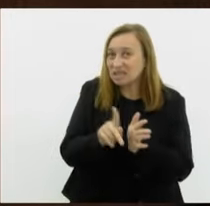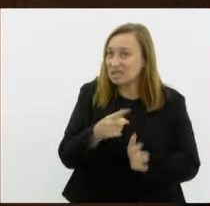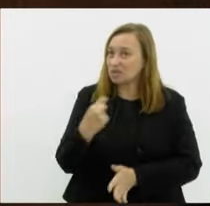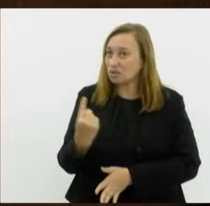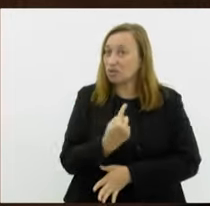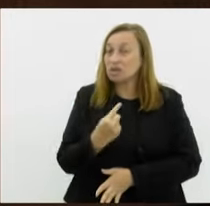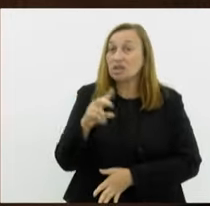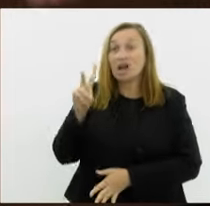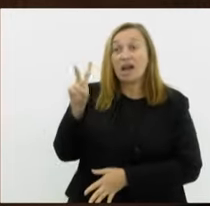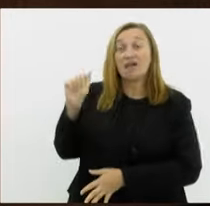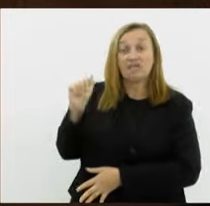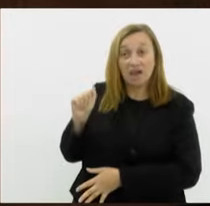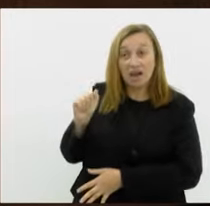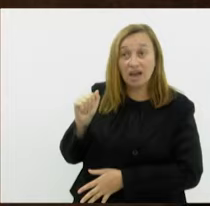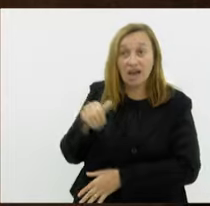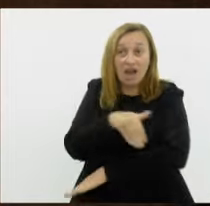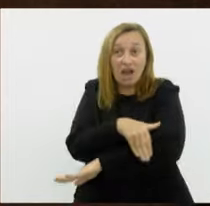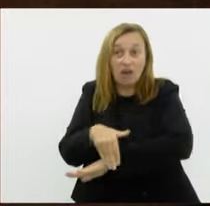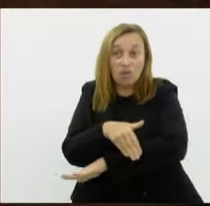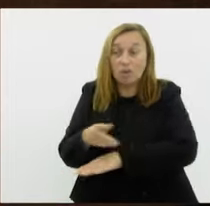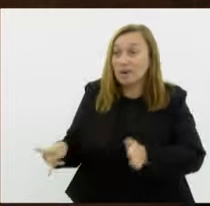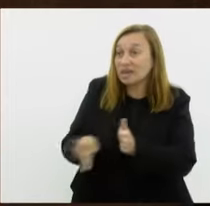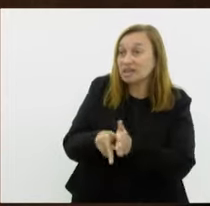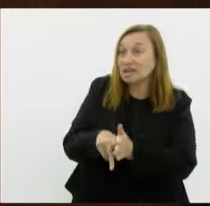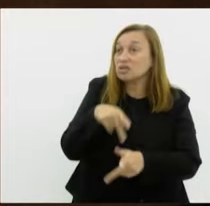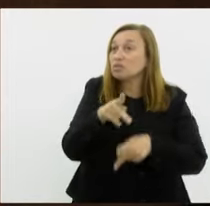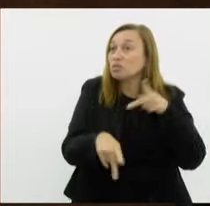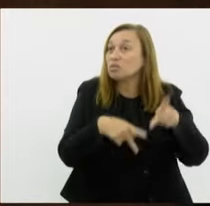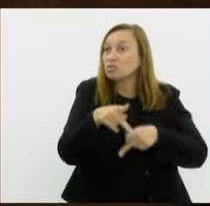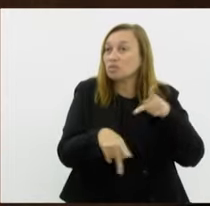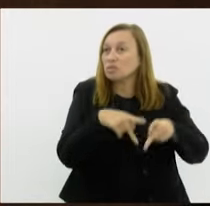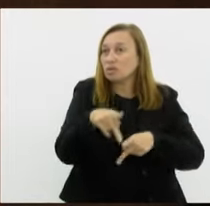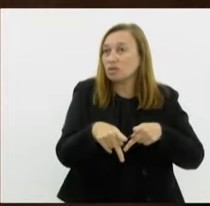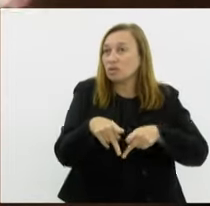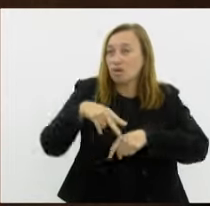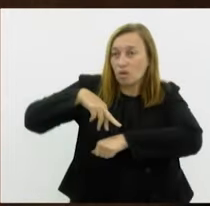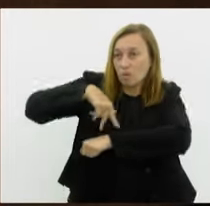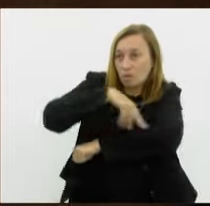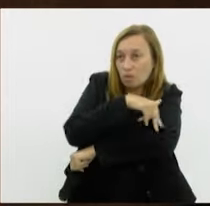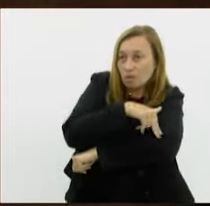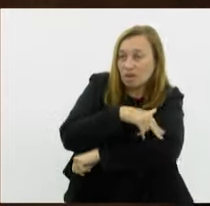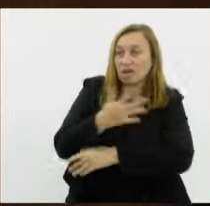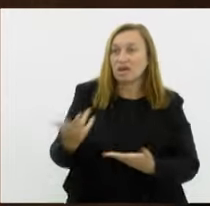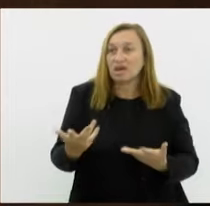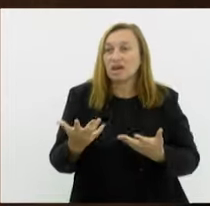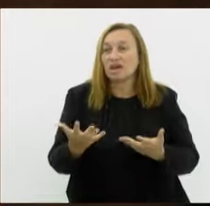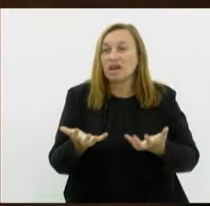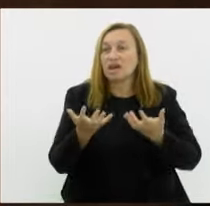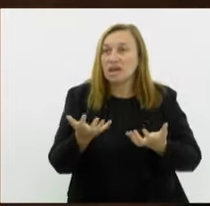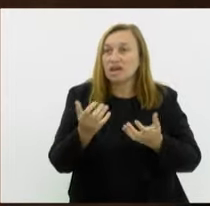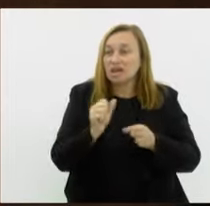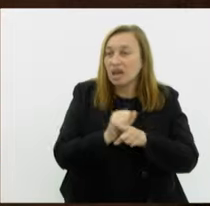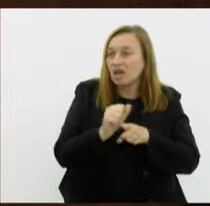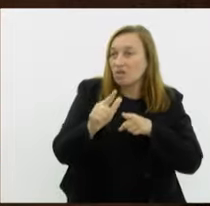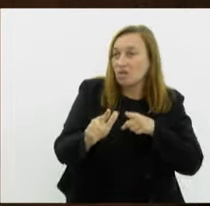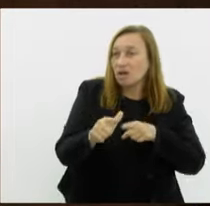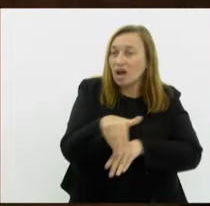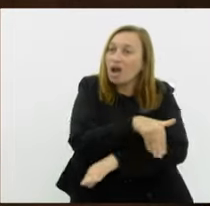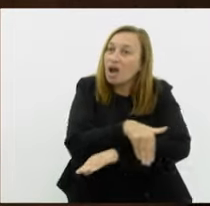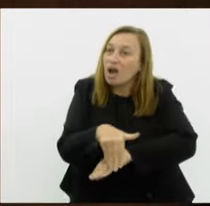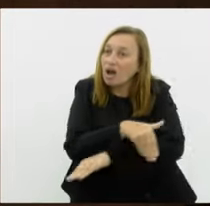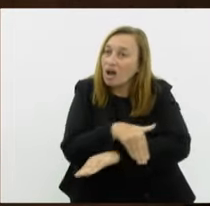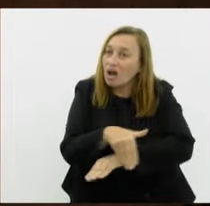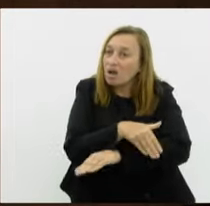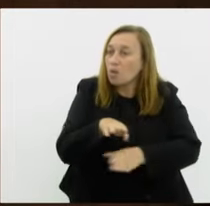A vaga, a rua, é para o povo, a população passar. Fica pessoal querendo alugar as ruas para botar